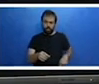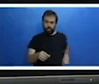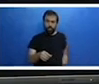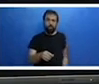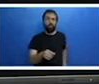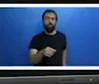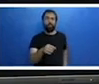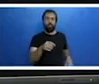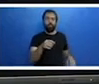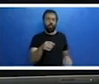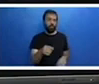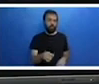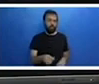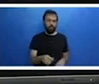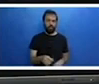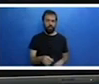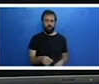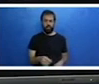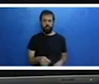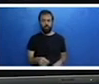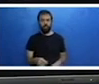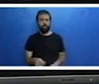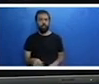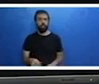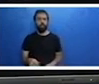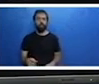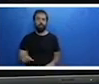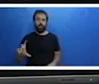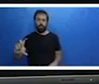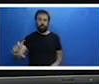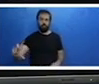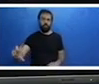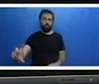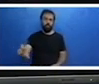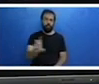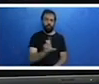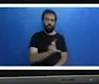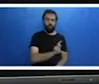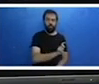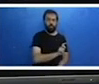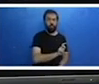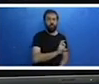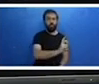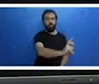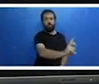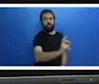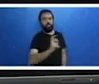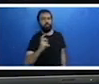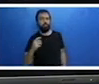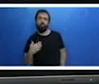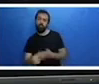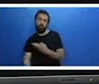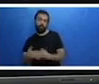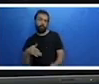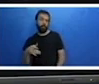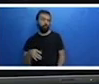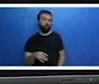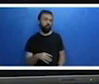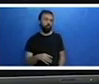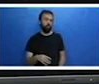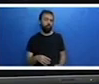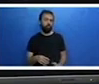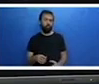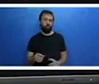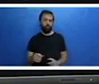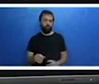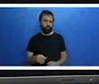mover mais de uma, podem capturar qualquer pedra que esteja na mesma diagonal. A captura é obrigatória. Quando uma